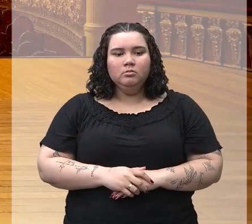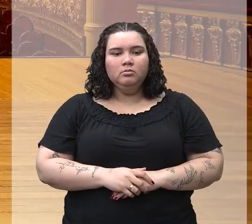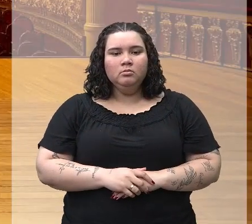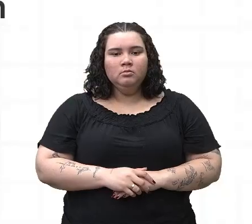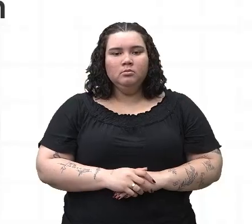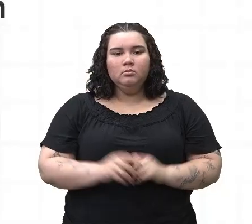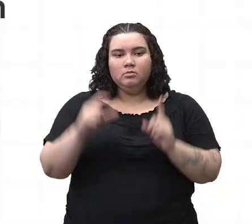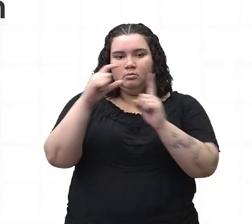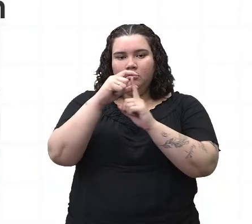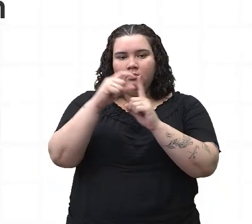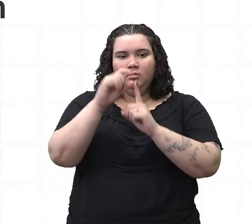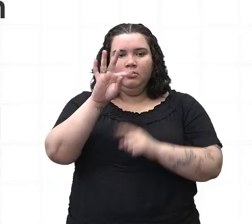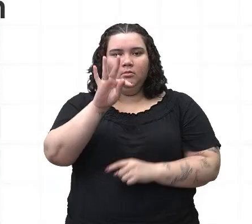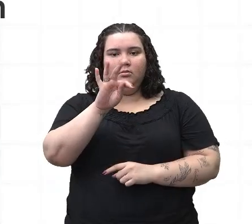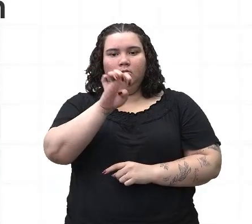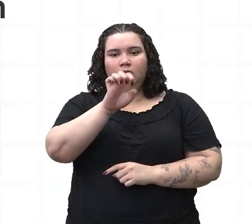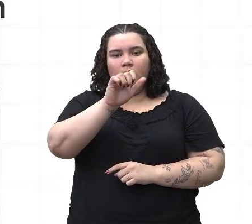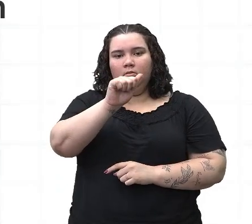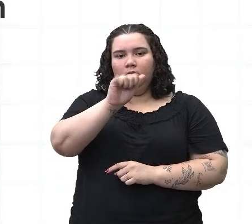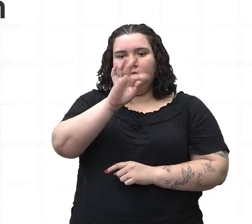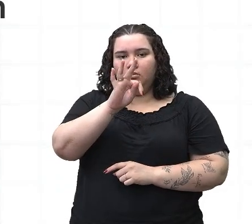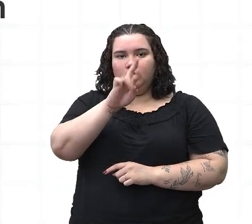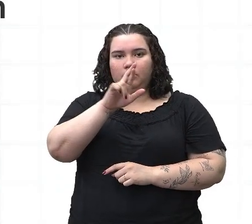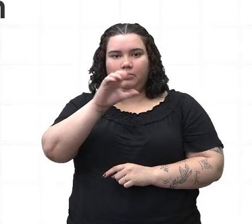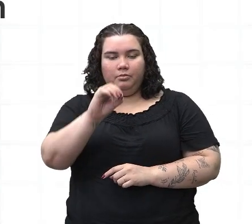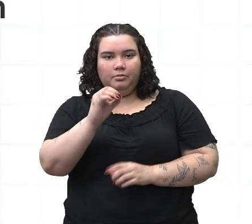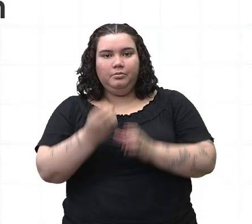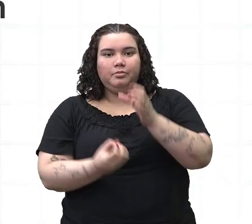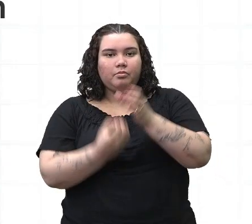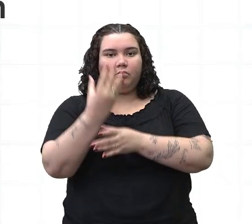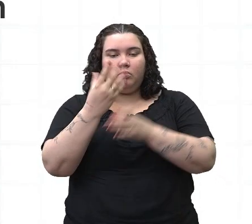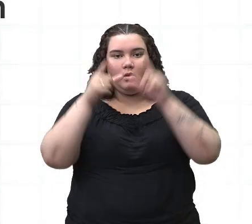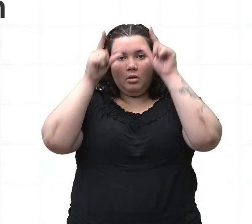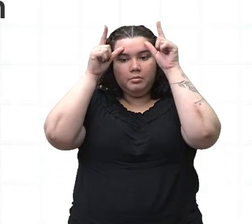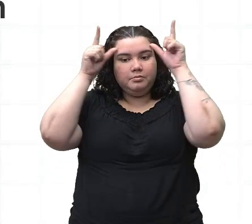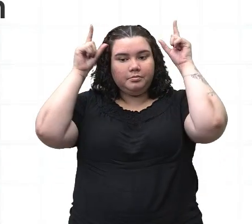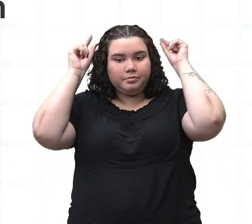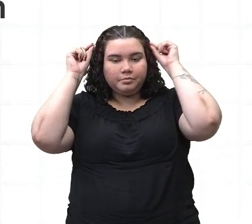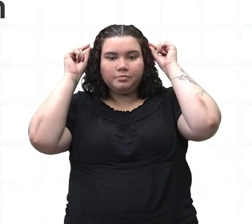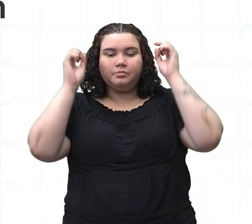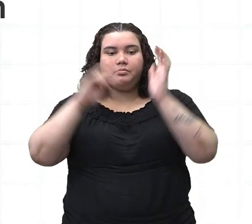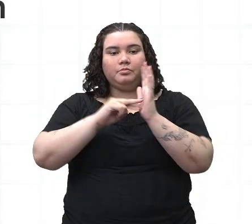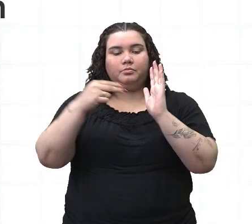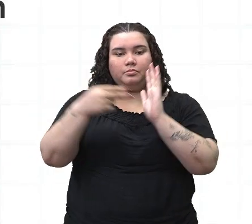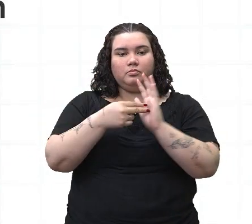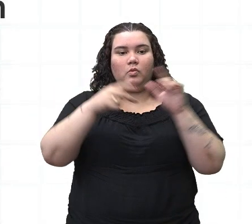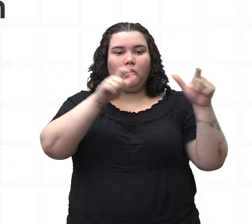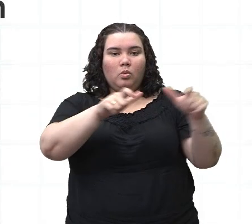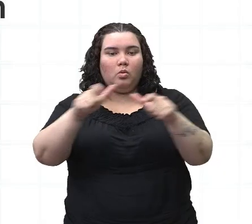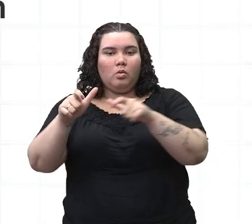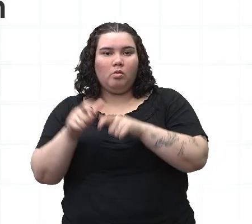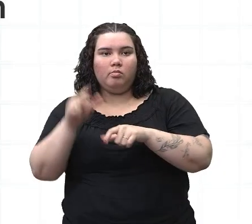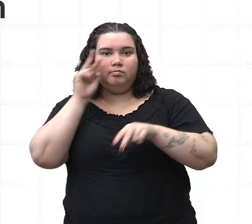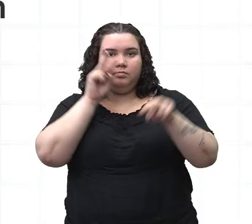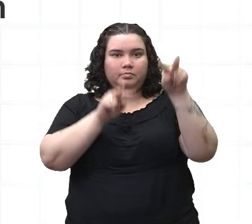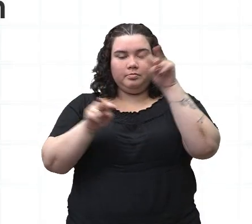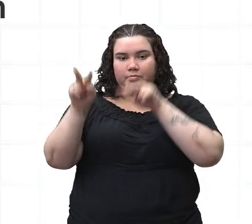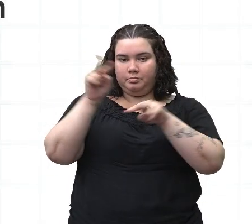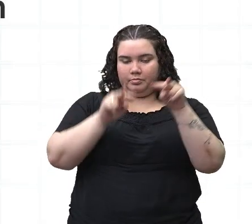palavra teatro tem origem grega e significa lugar de onde se